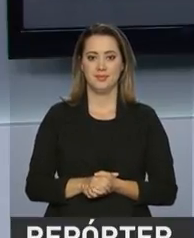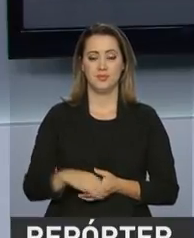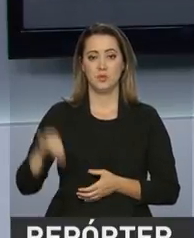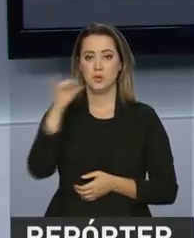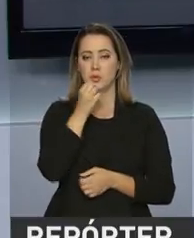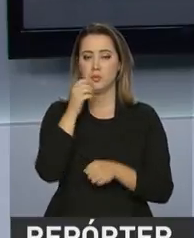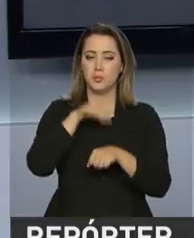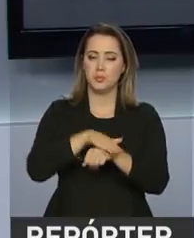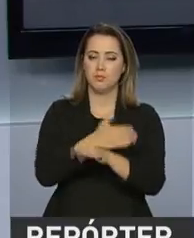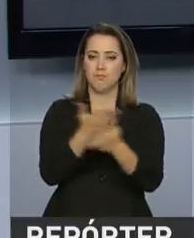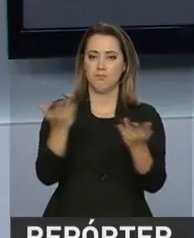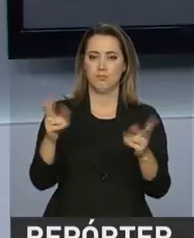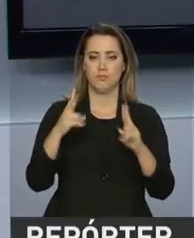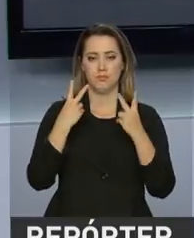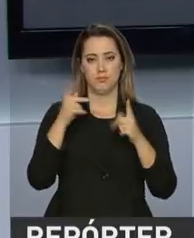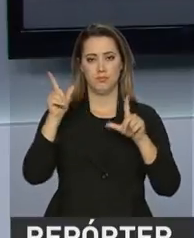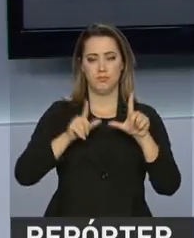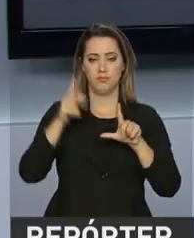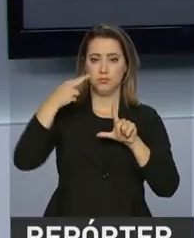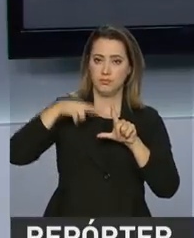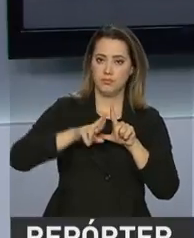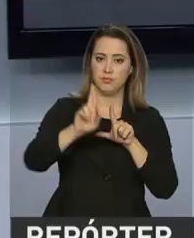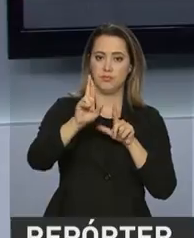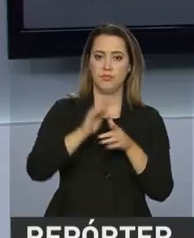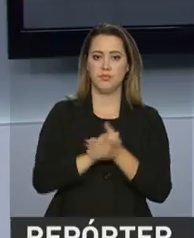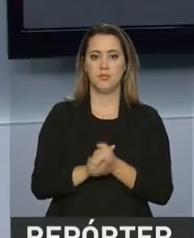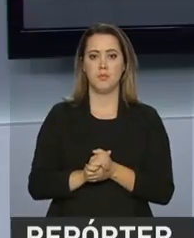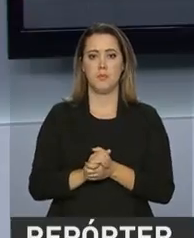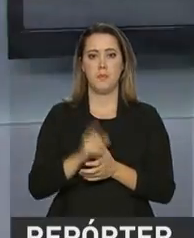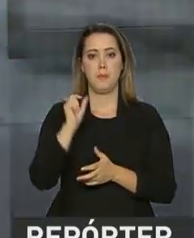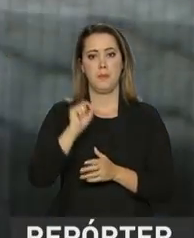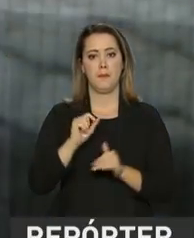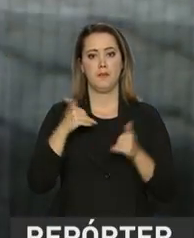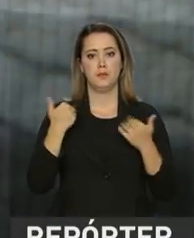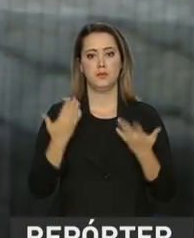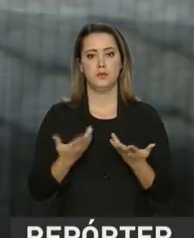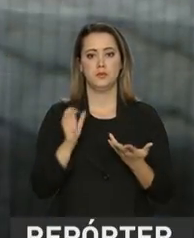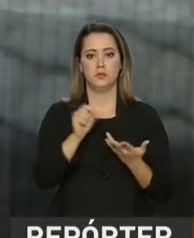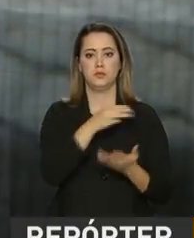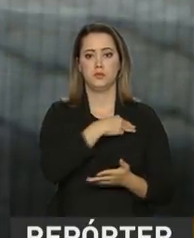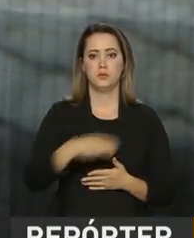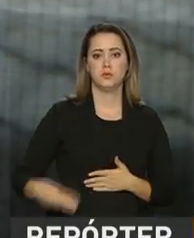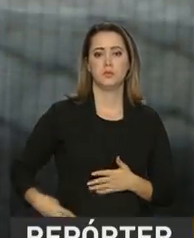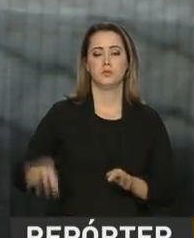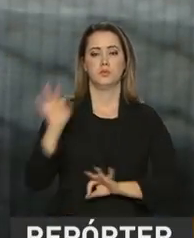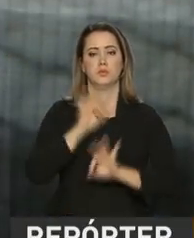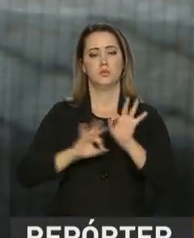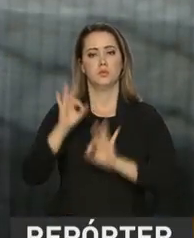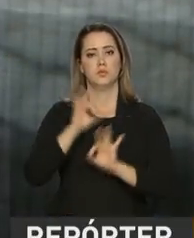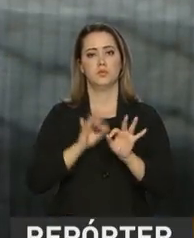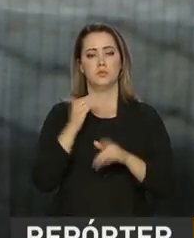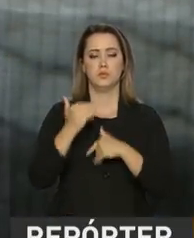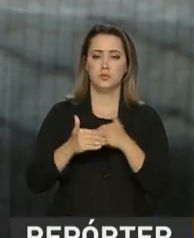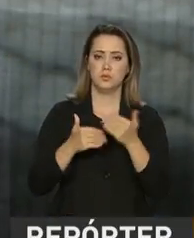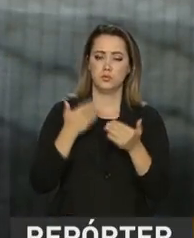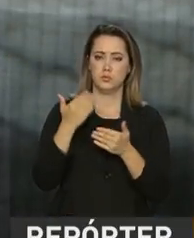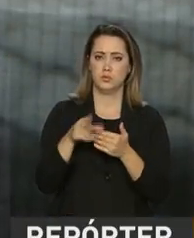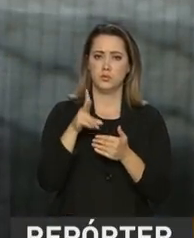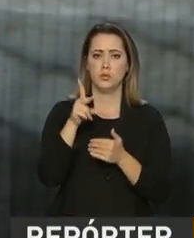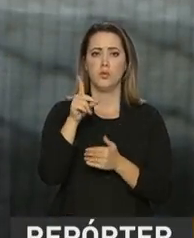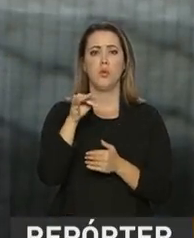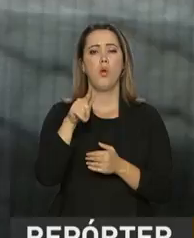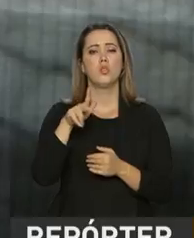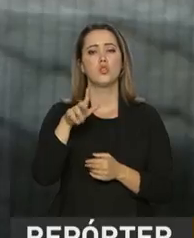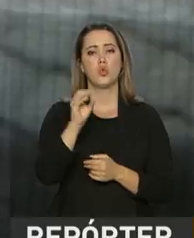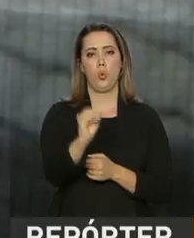para roberto boa noite e boa noite a todos que nos assistem na tv nbr pode roberto o ministro do planejamento desenvolvimento e gestão